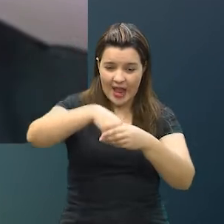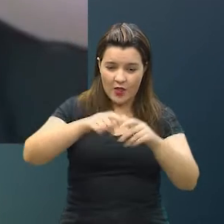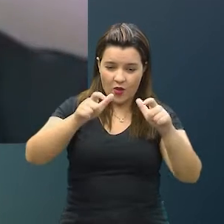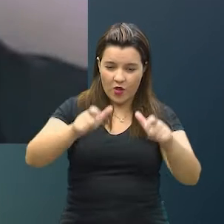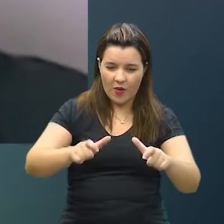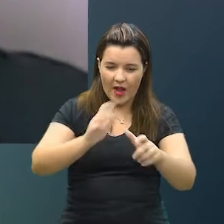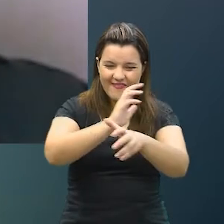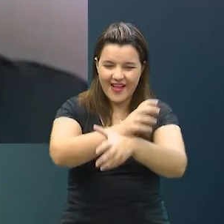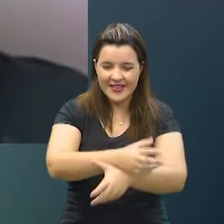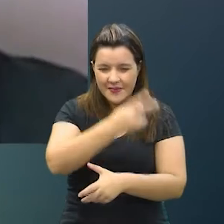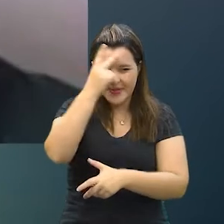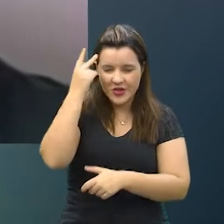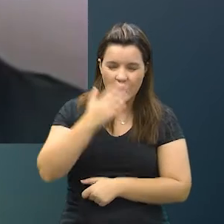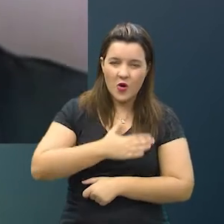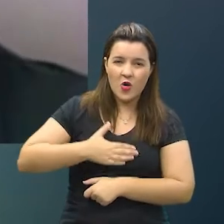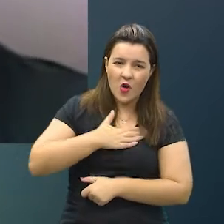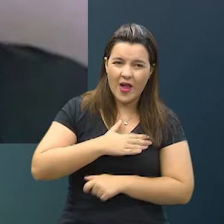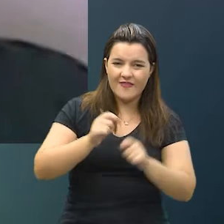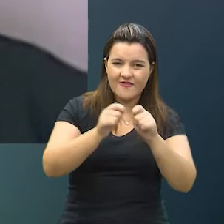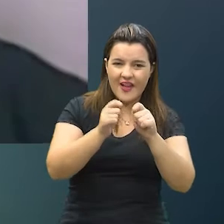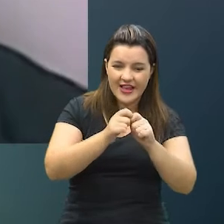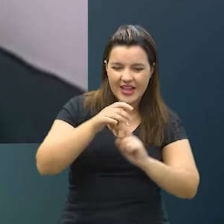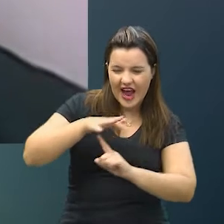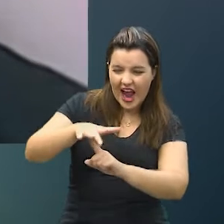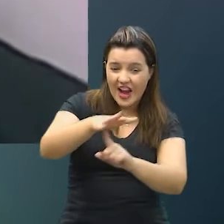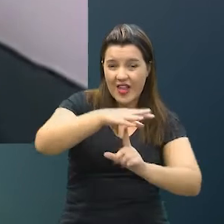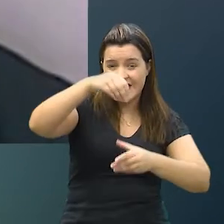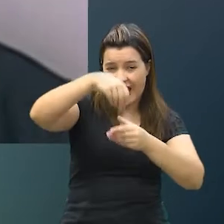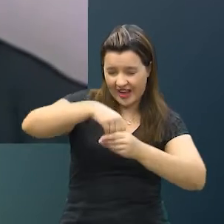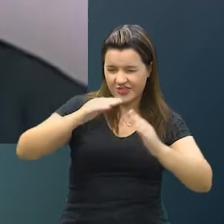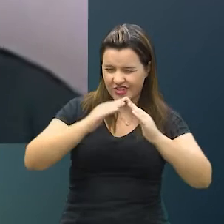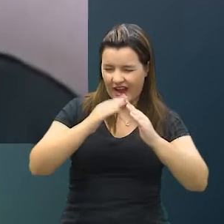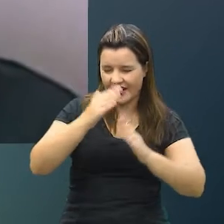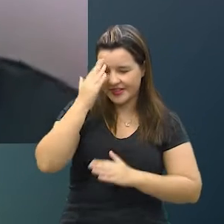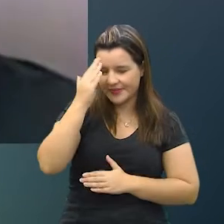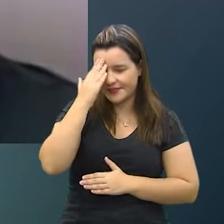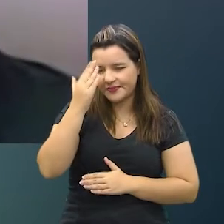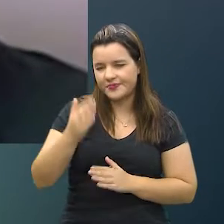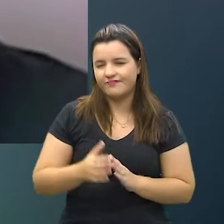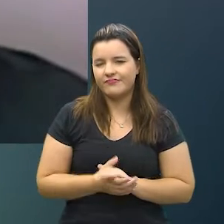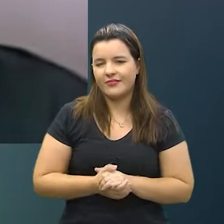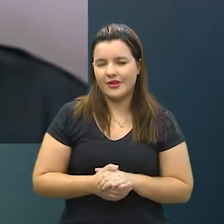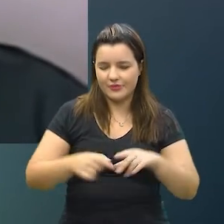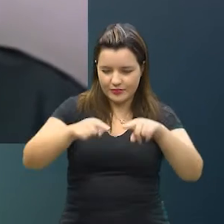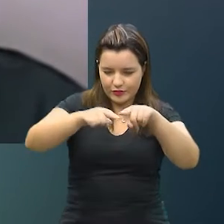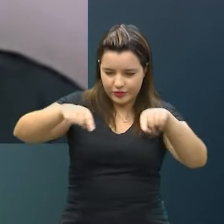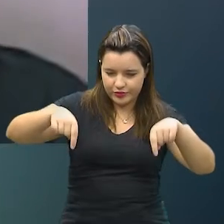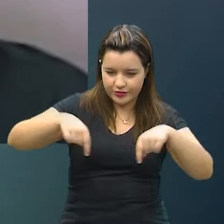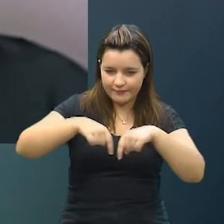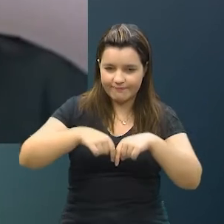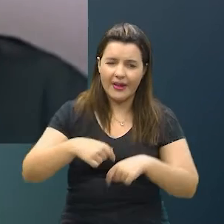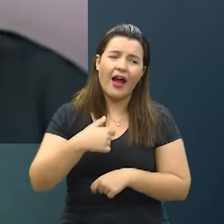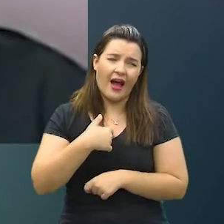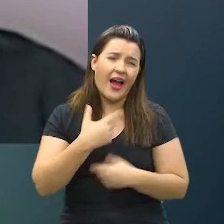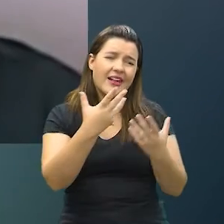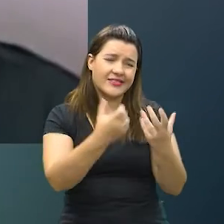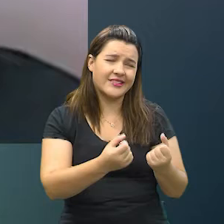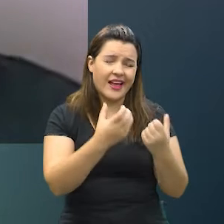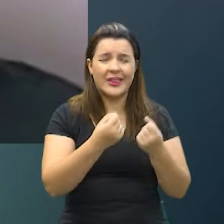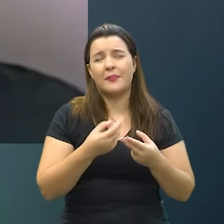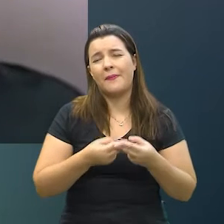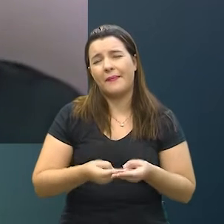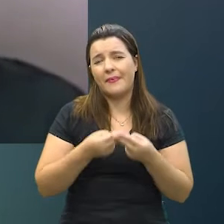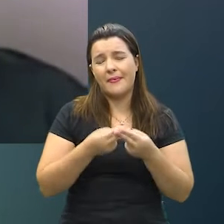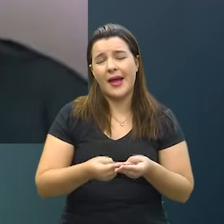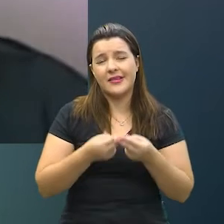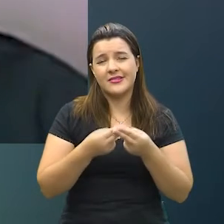começou por a gente conseguir fazer, por o cliente pedia, então a gente tentava fazer uma nova alternativa para não perder o serviço, então a